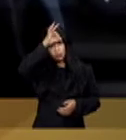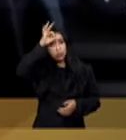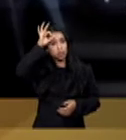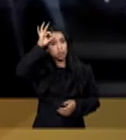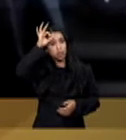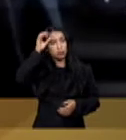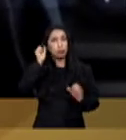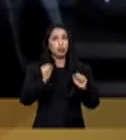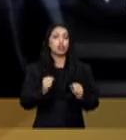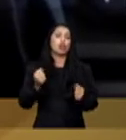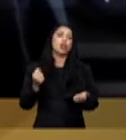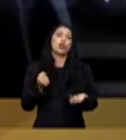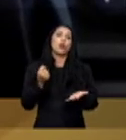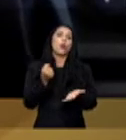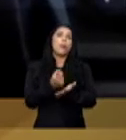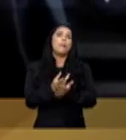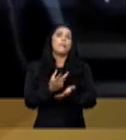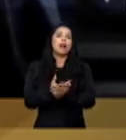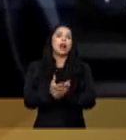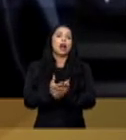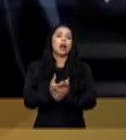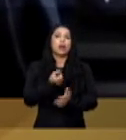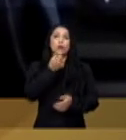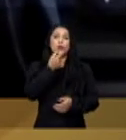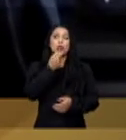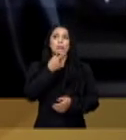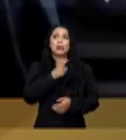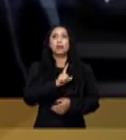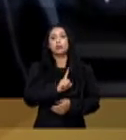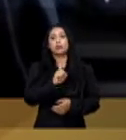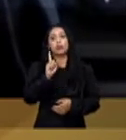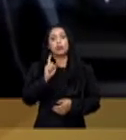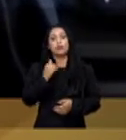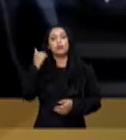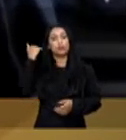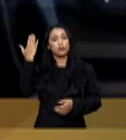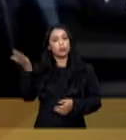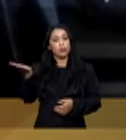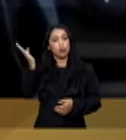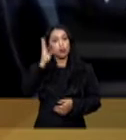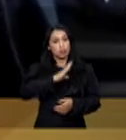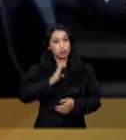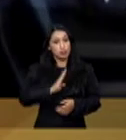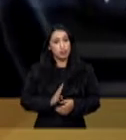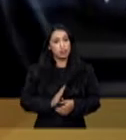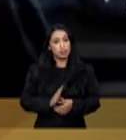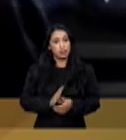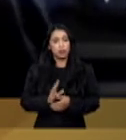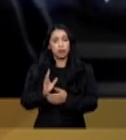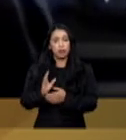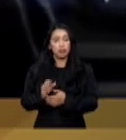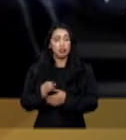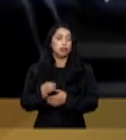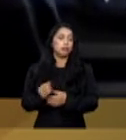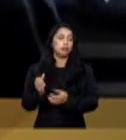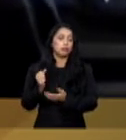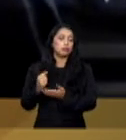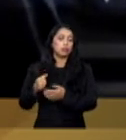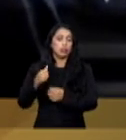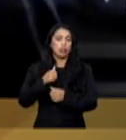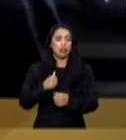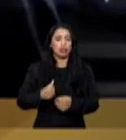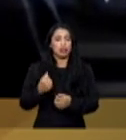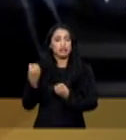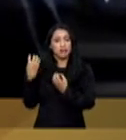um remédio na mala que por acaso tenha tomado no exterior. Não acho que seja